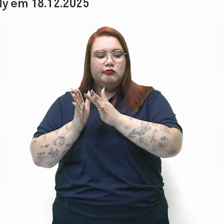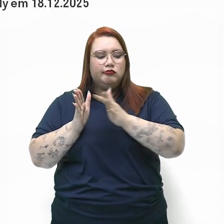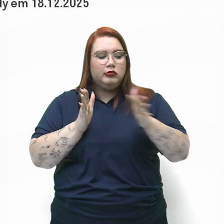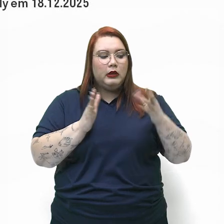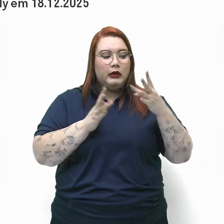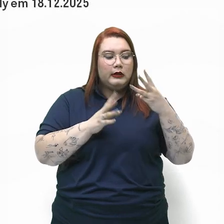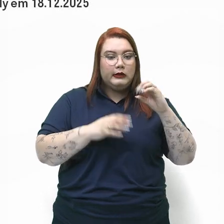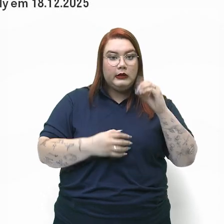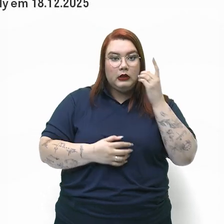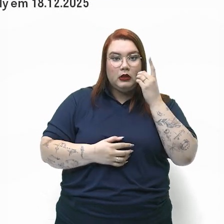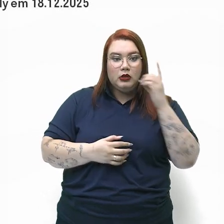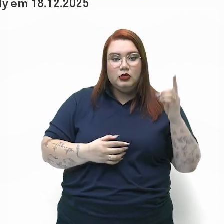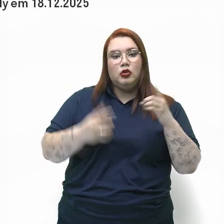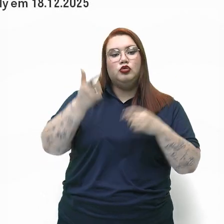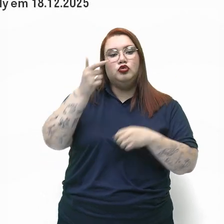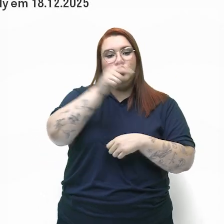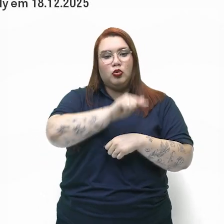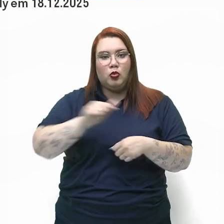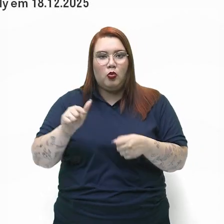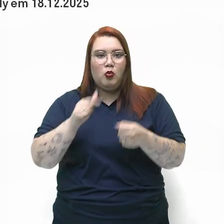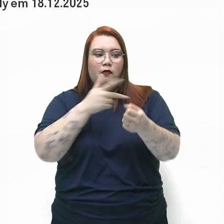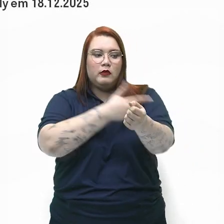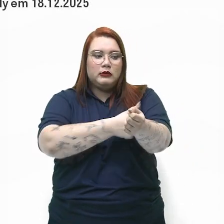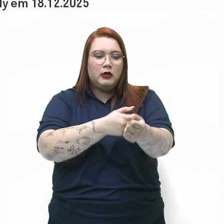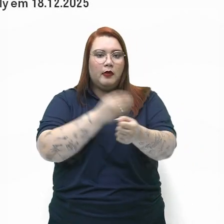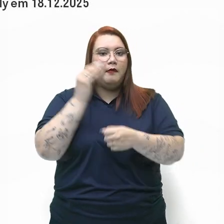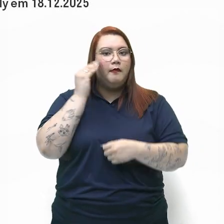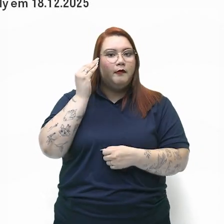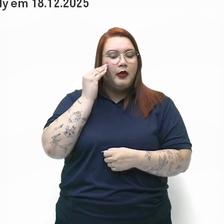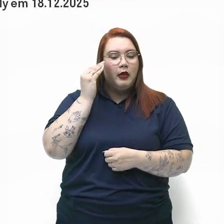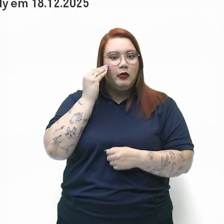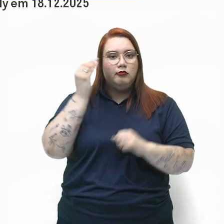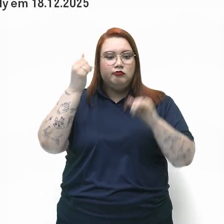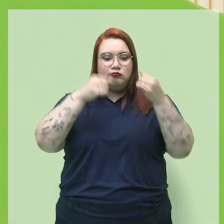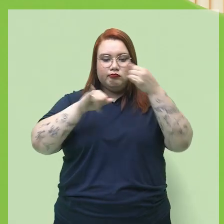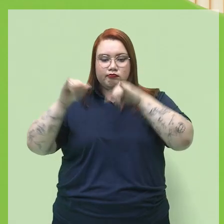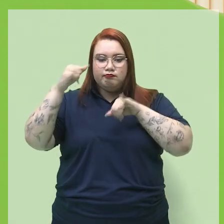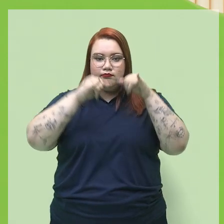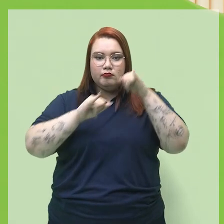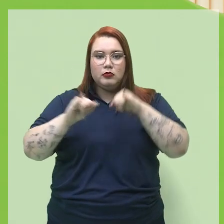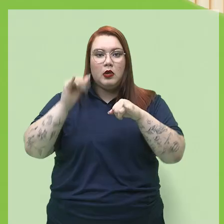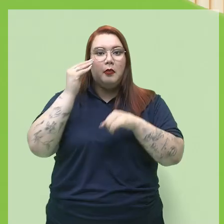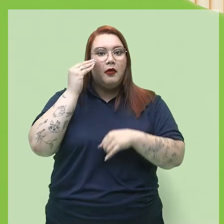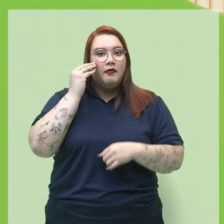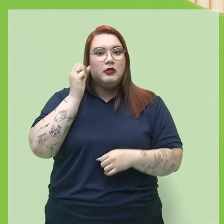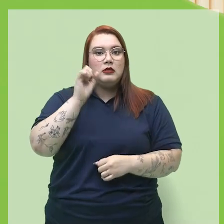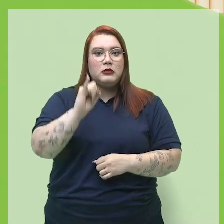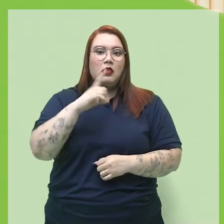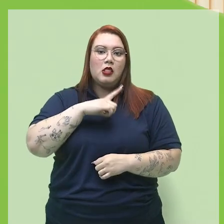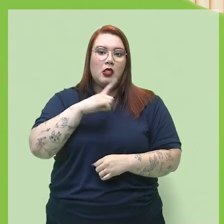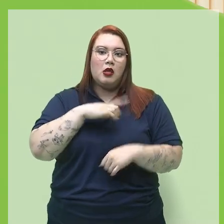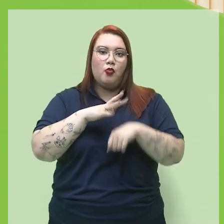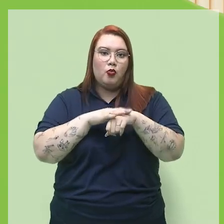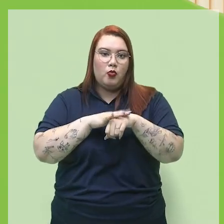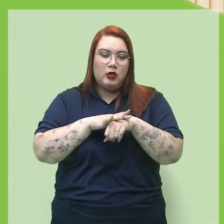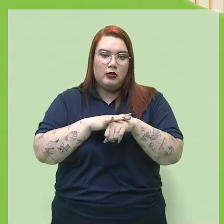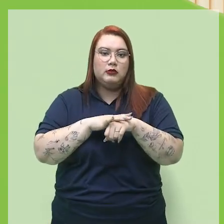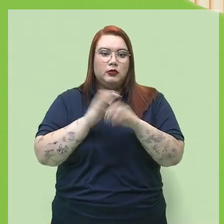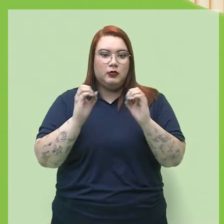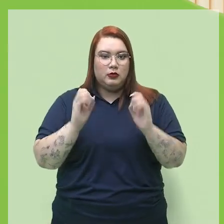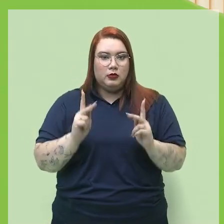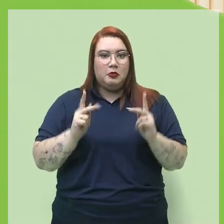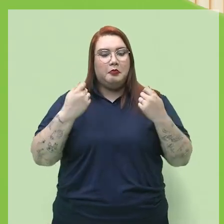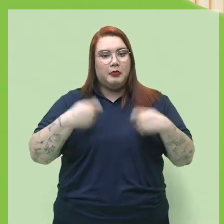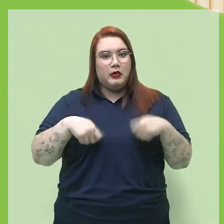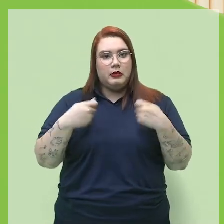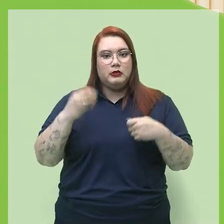30 dias com a coleta de uma nova amostra, né? Então, a gente observa ali que existe essa preocupação também em refazer esse